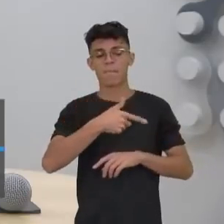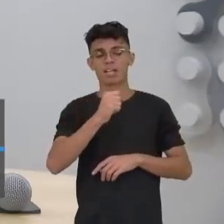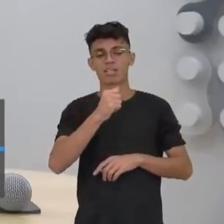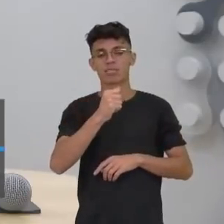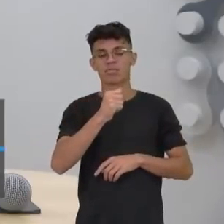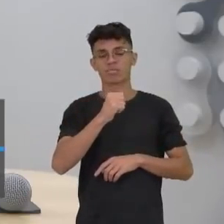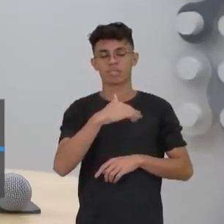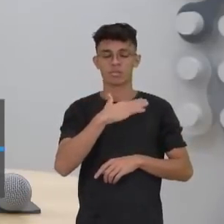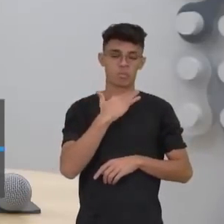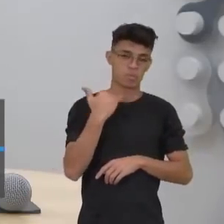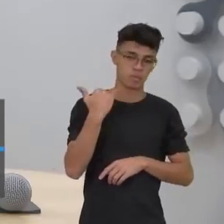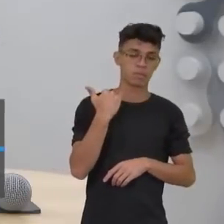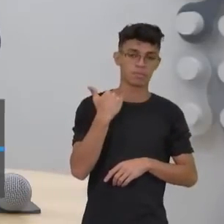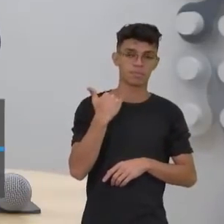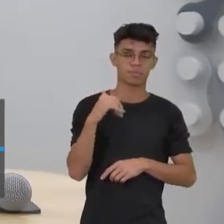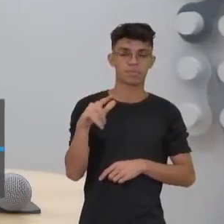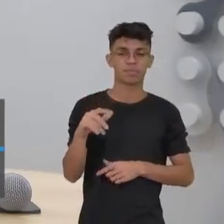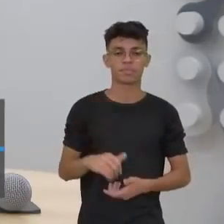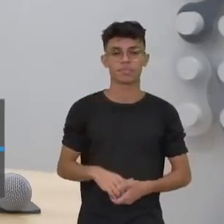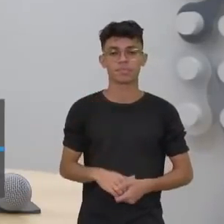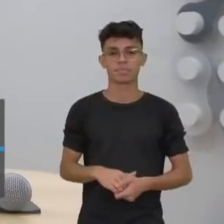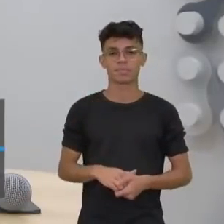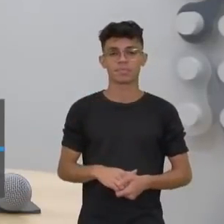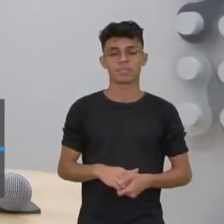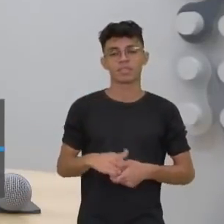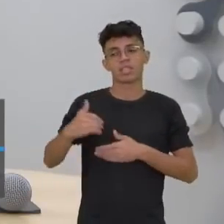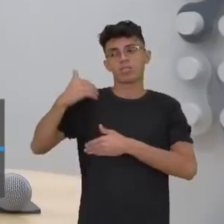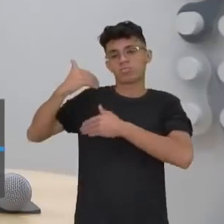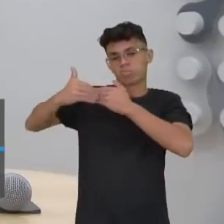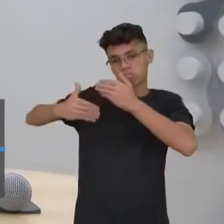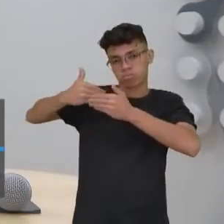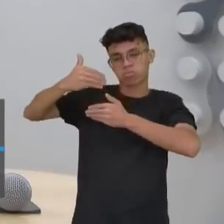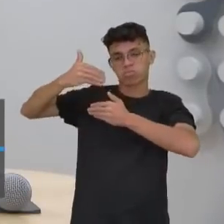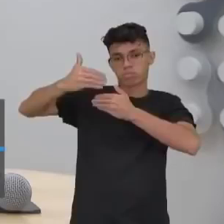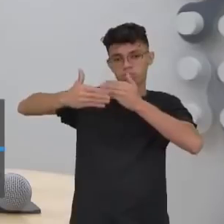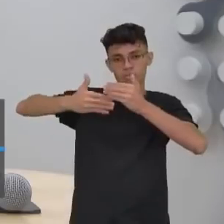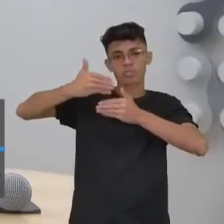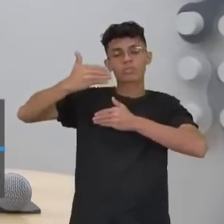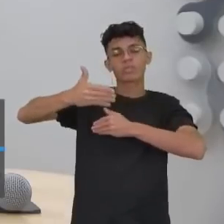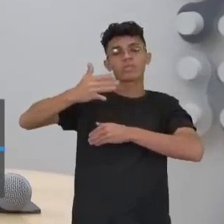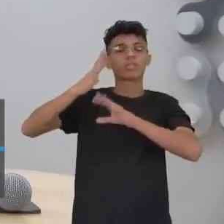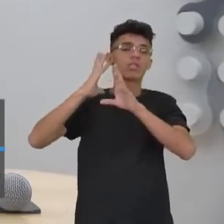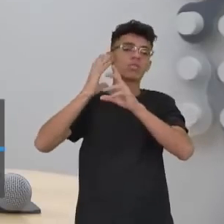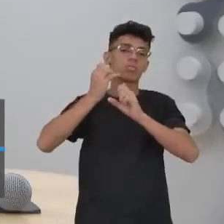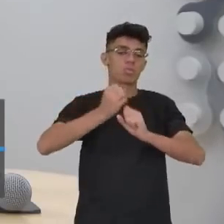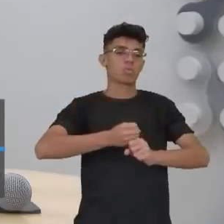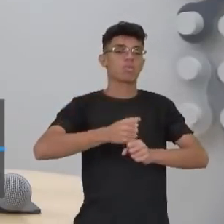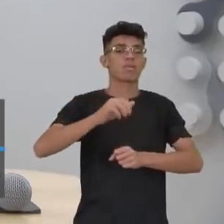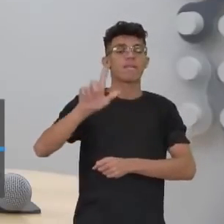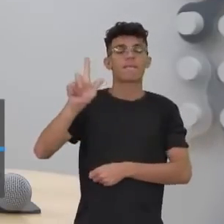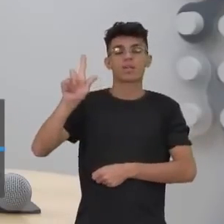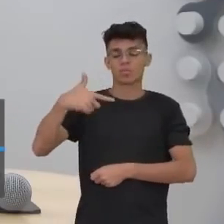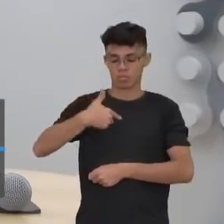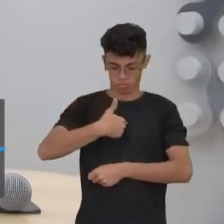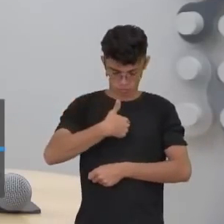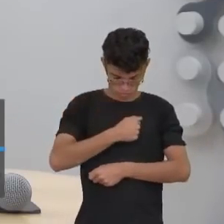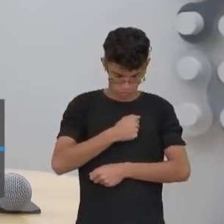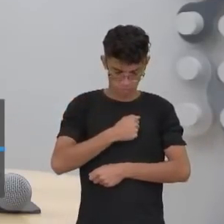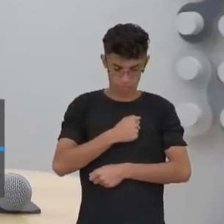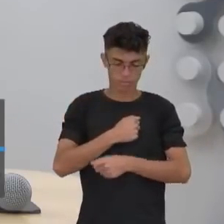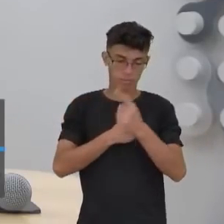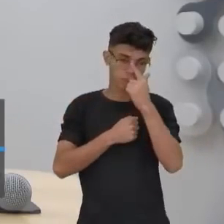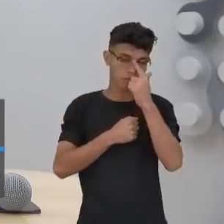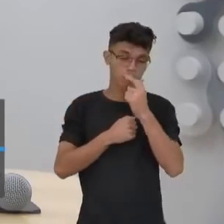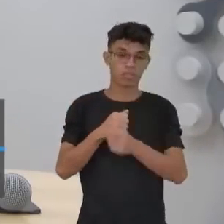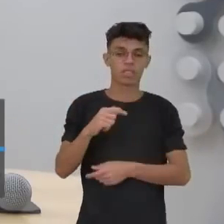das rupturas, né, todo esse processo é que essa República de Vargas, né, a partir de Getúlio Vargas, já